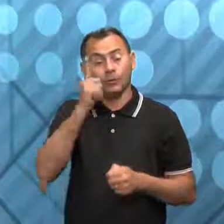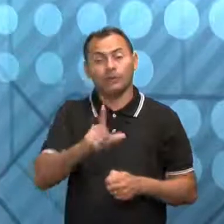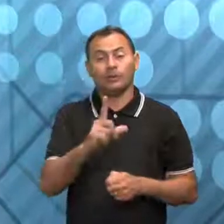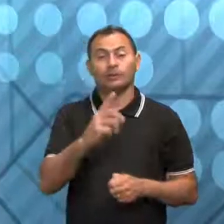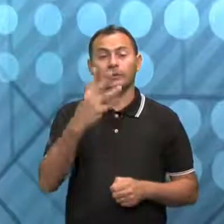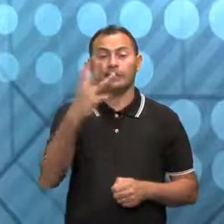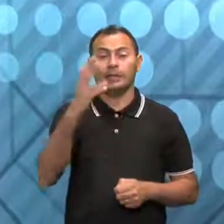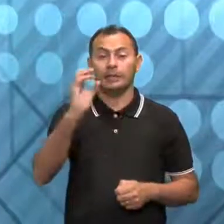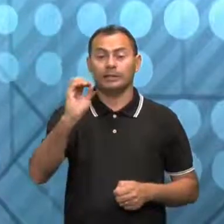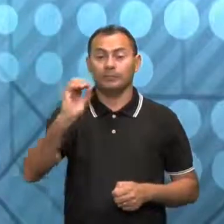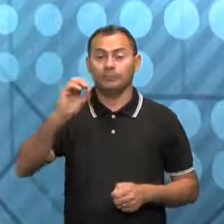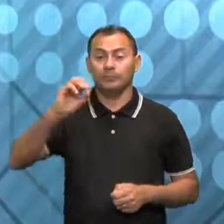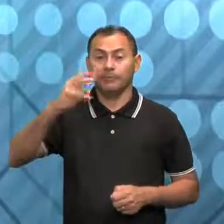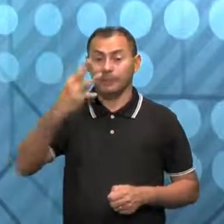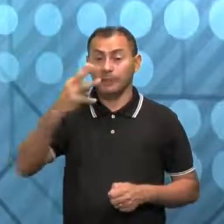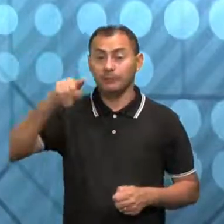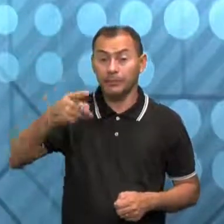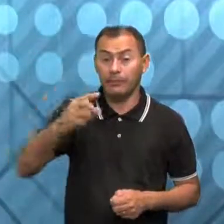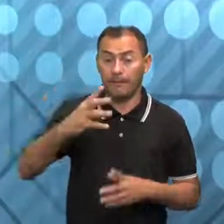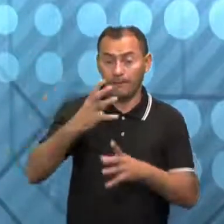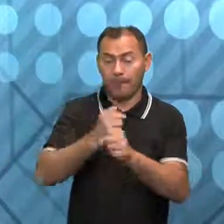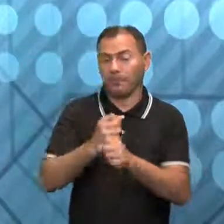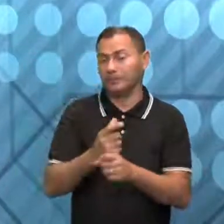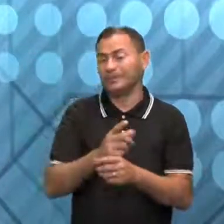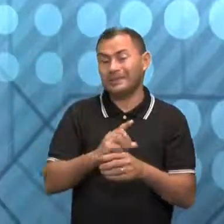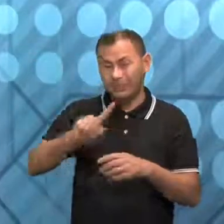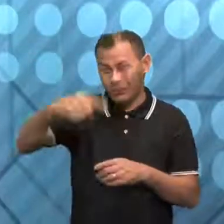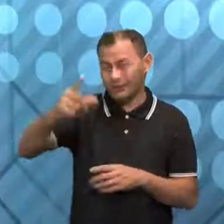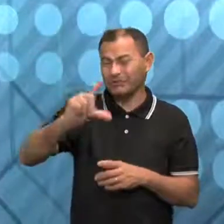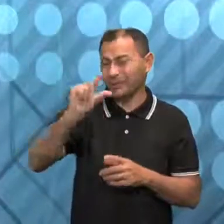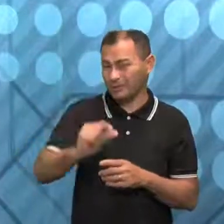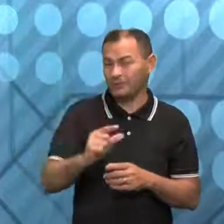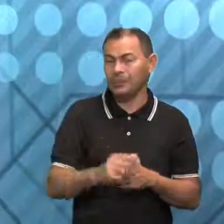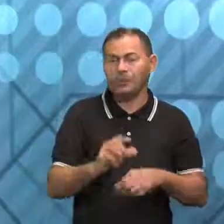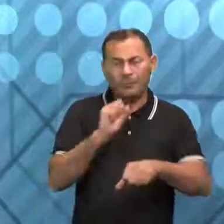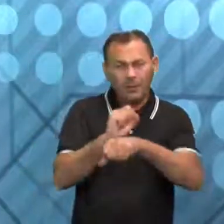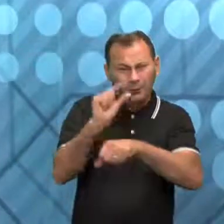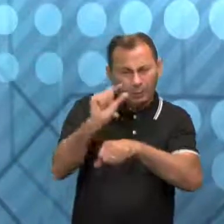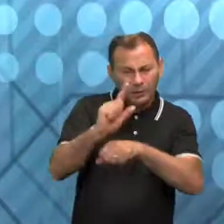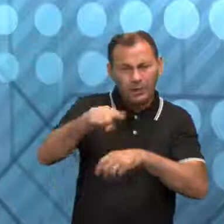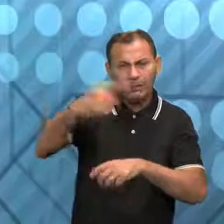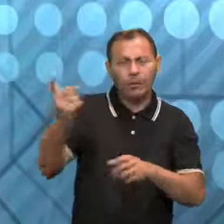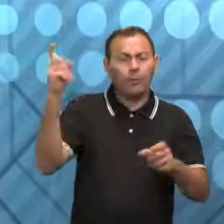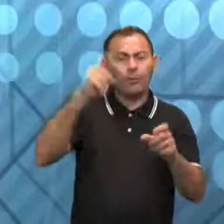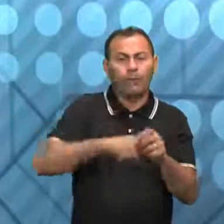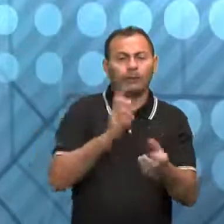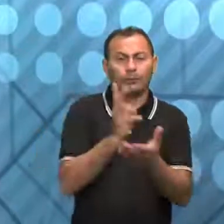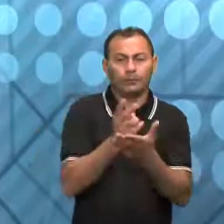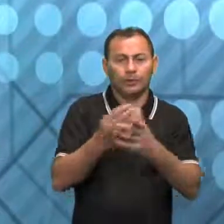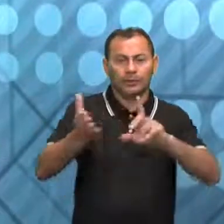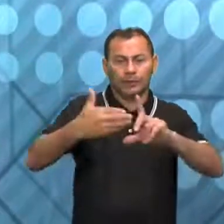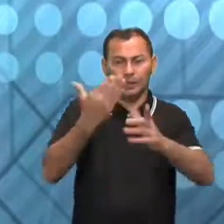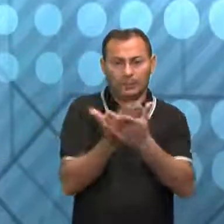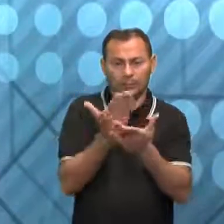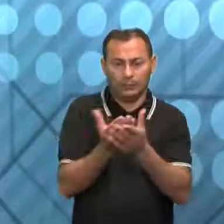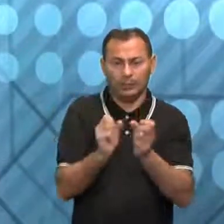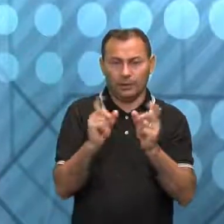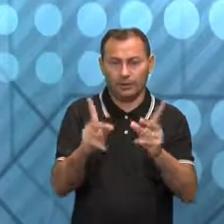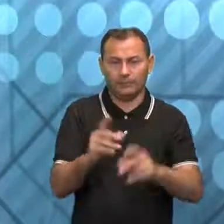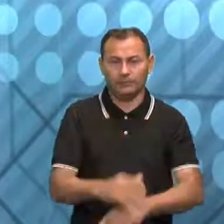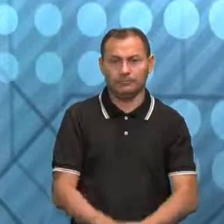prazo inicial, você não vai conseguir mais ganhar esses pontos extras. Então, vale a pena. Vou dar um tempinho, daqui a pouco eu volto para a gente continuar a nossa discussão.